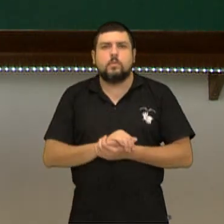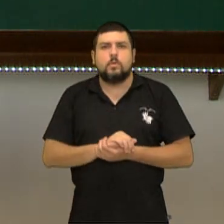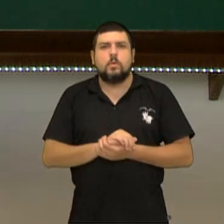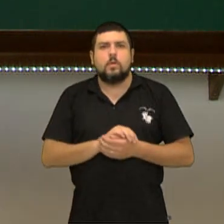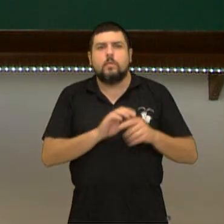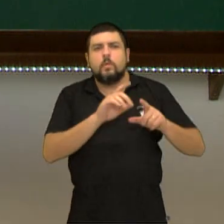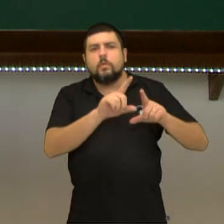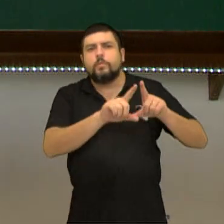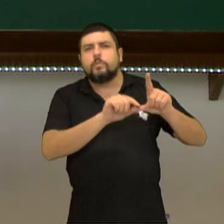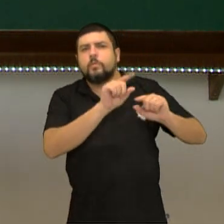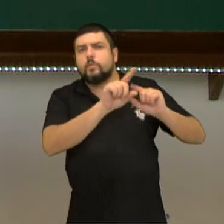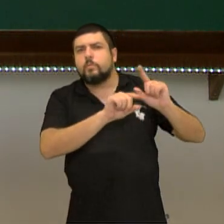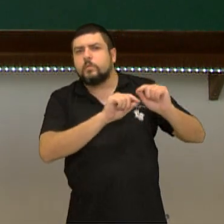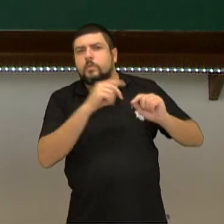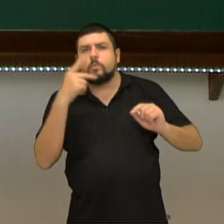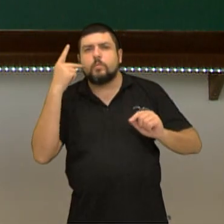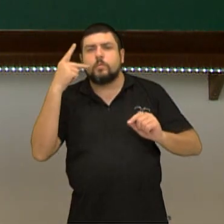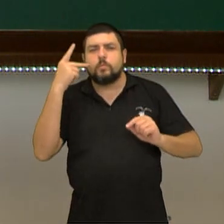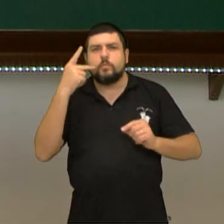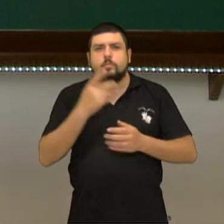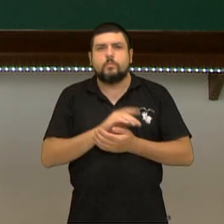processo, né, oficial do Estado.